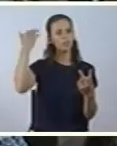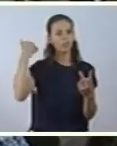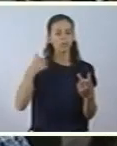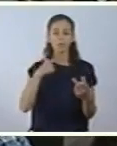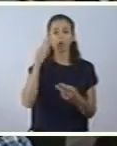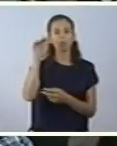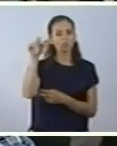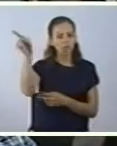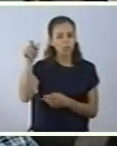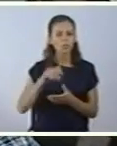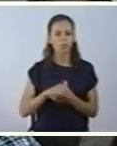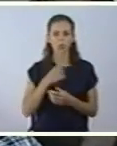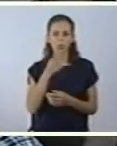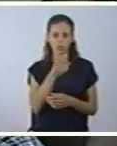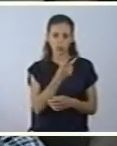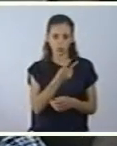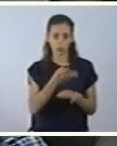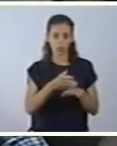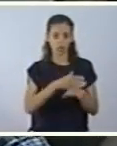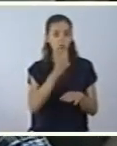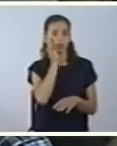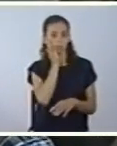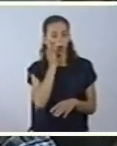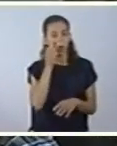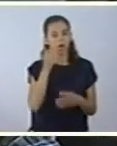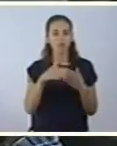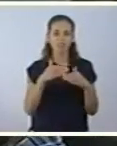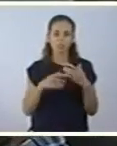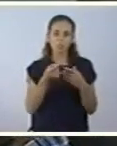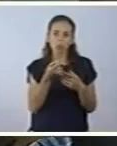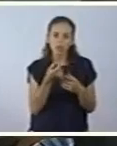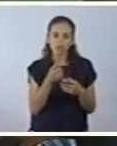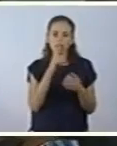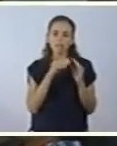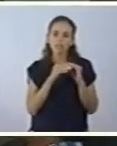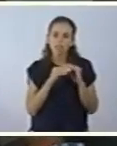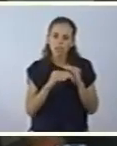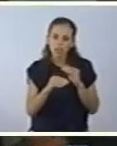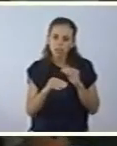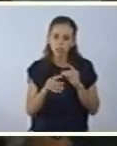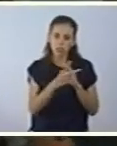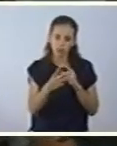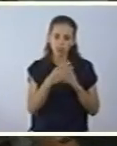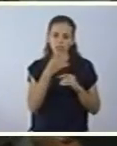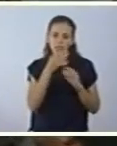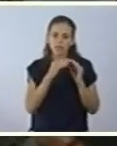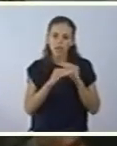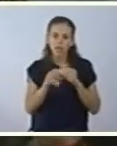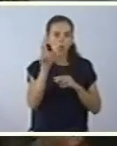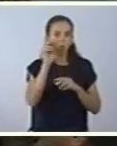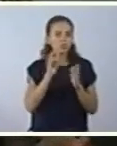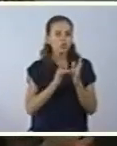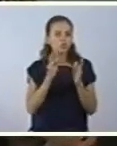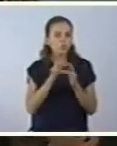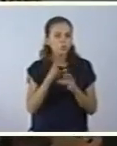Porto Santo. E eu disse a eles, antes de eles dormirem, vamos agora ficar um bocadinho em silêncio, para ouvir Jesus, para